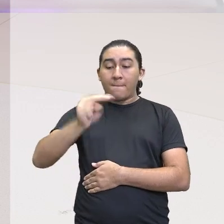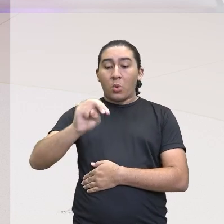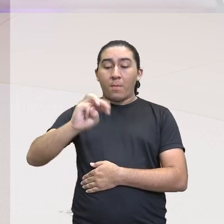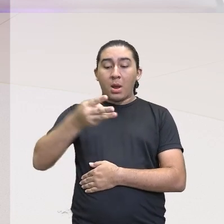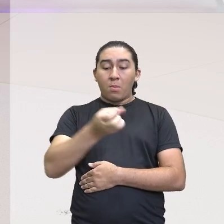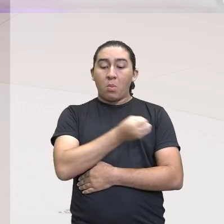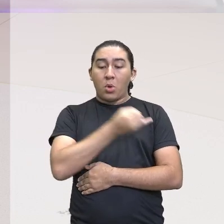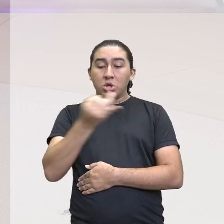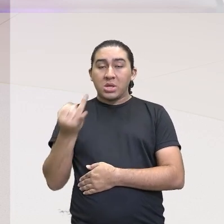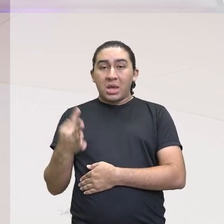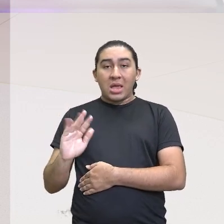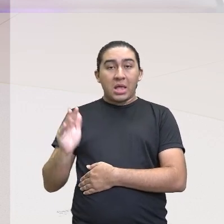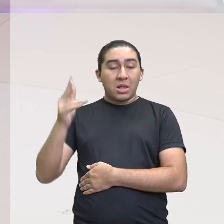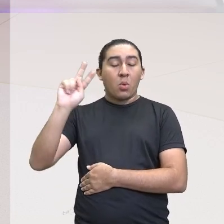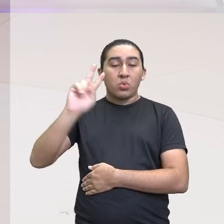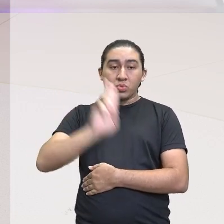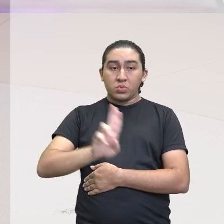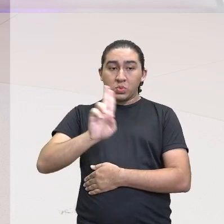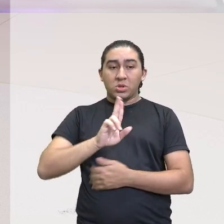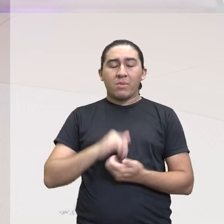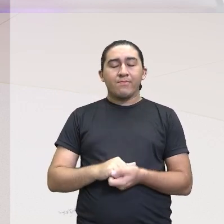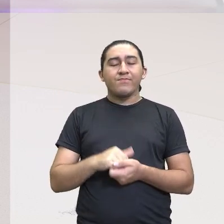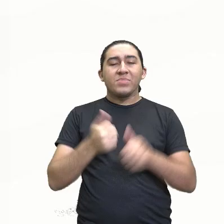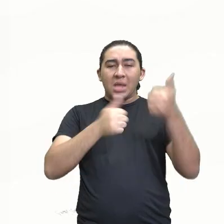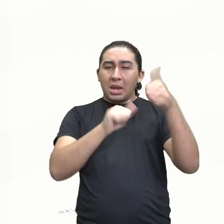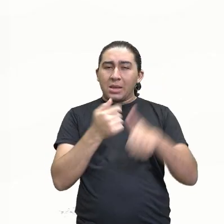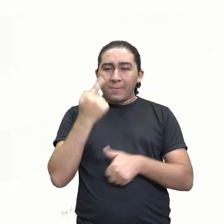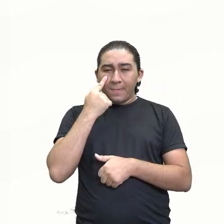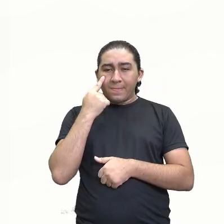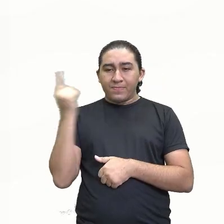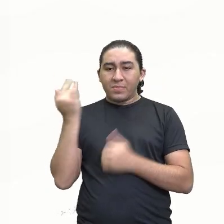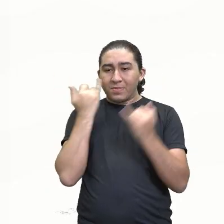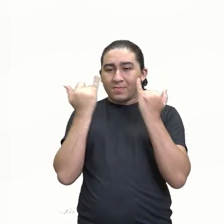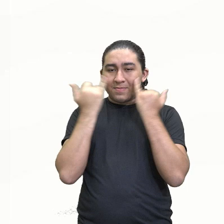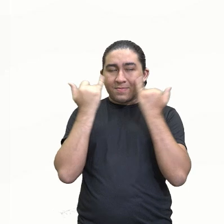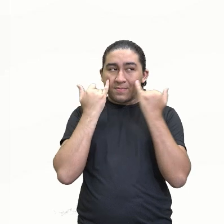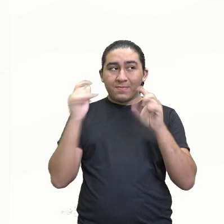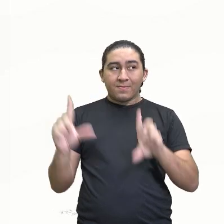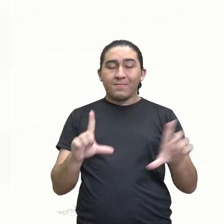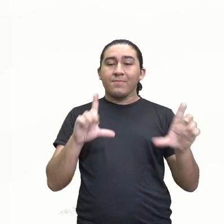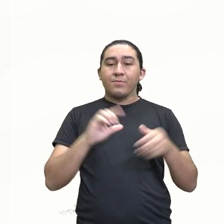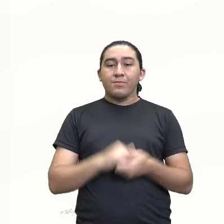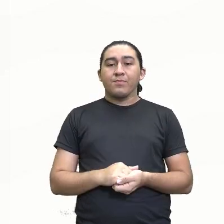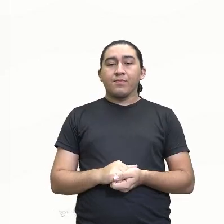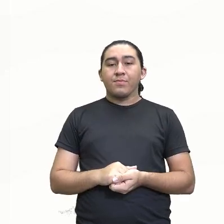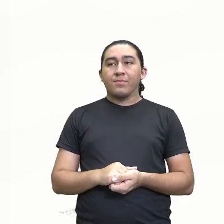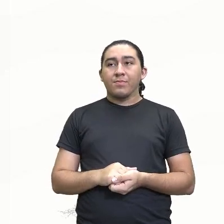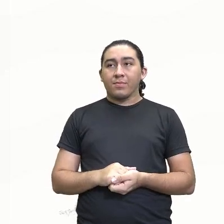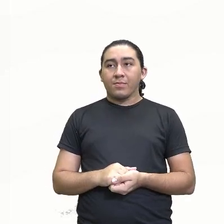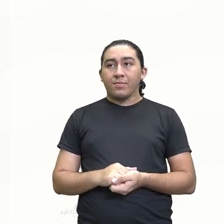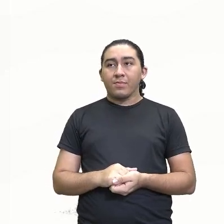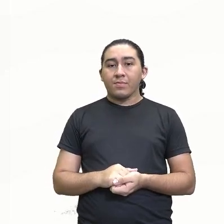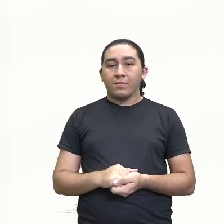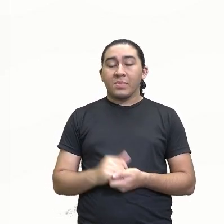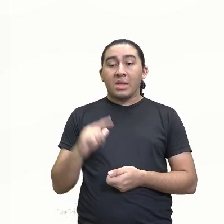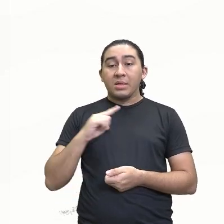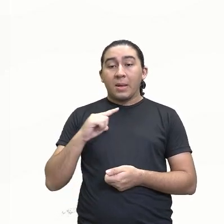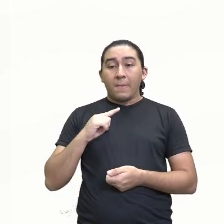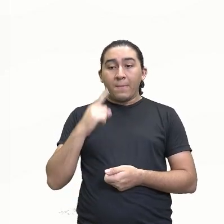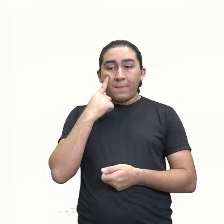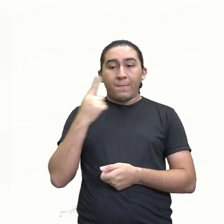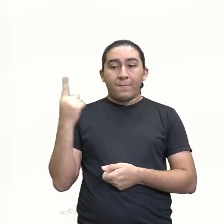algumas propriedades, tá? Quais são elas? Vamos à nossa cartela mais uma vez. Nós temos, tá? No